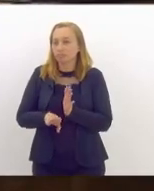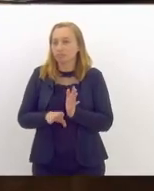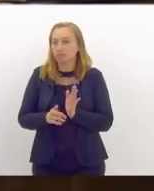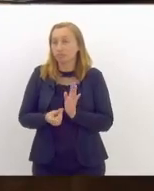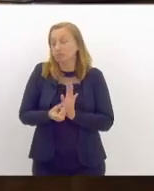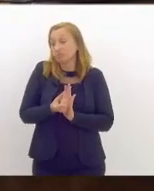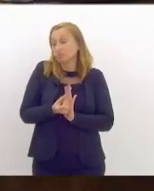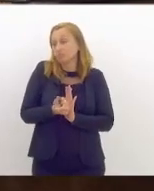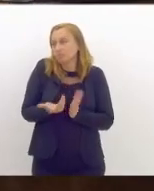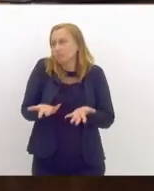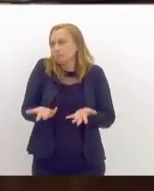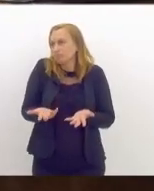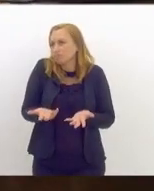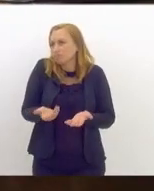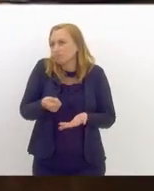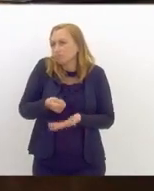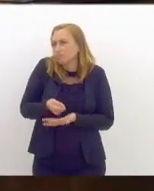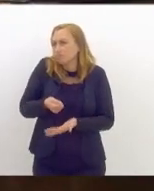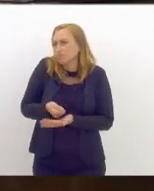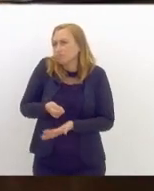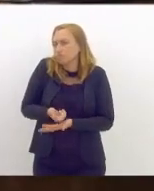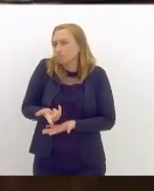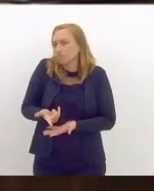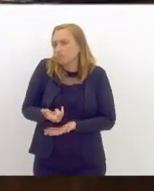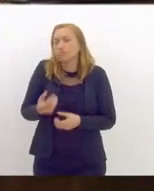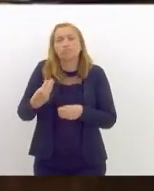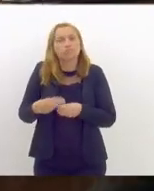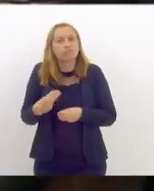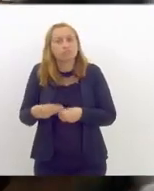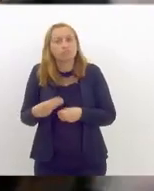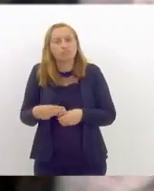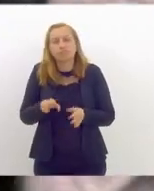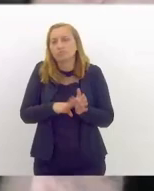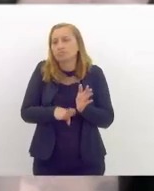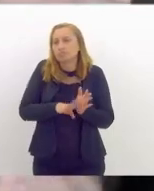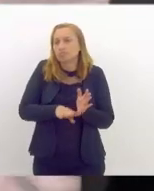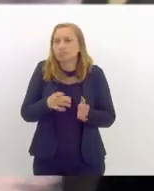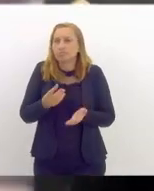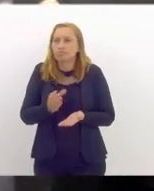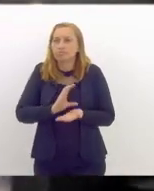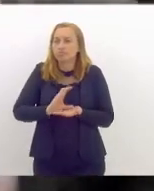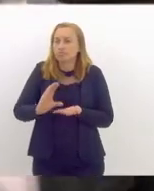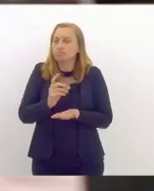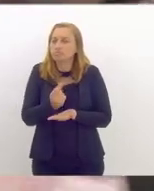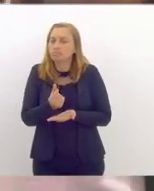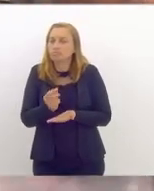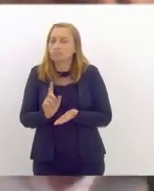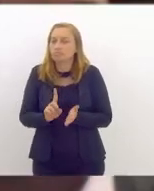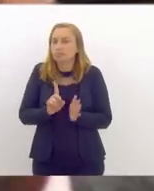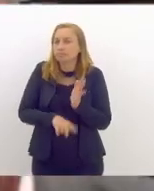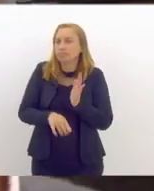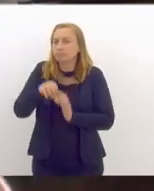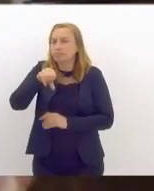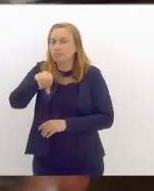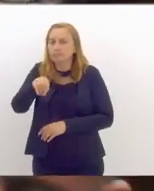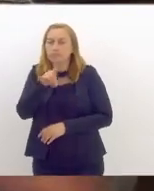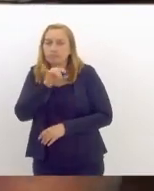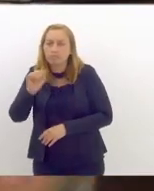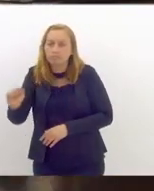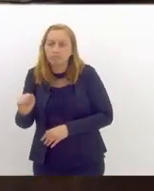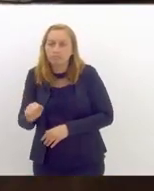se não a gente tá obrigando os municípios a gastar o recurso em menos de 90 dias